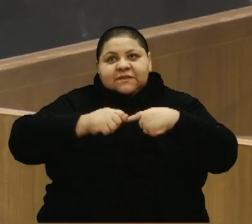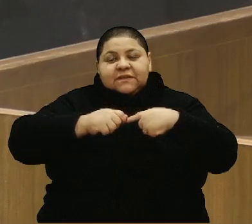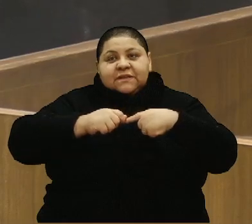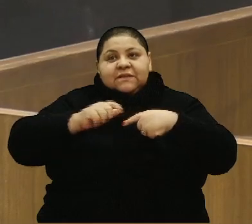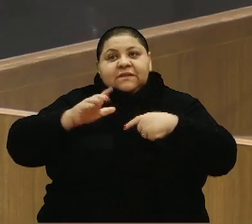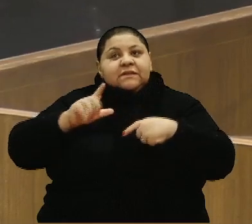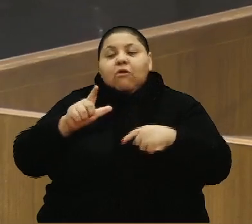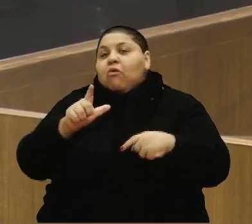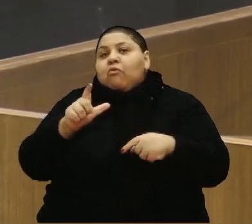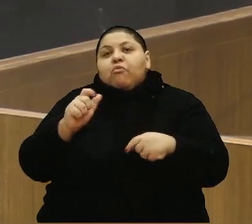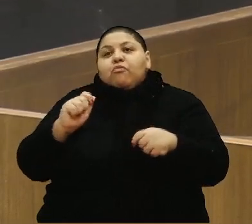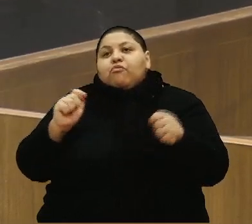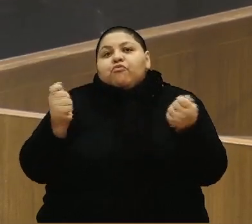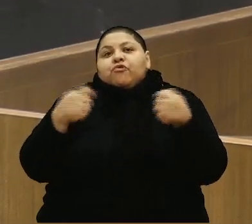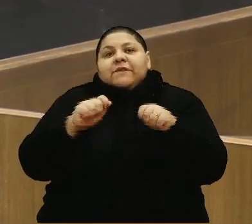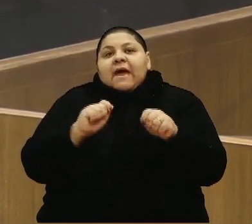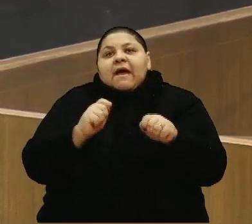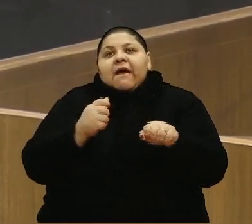puder